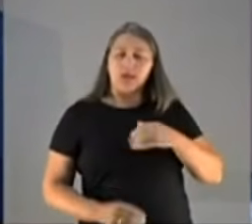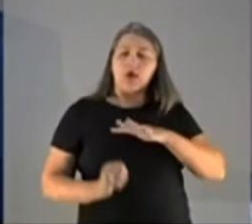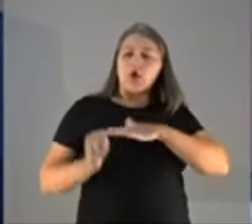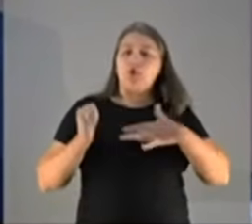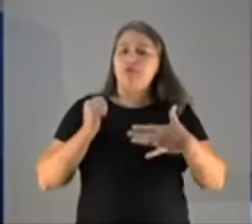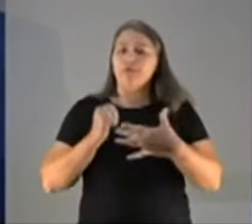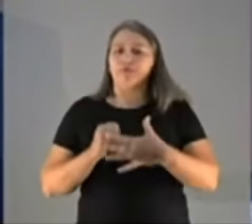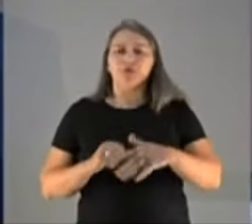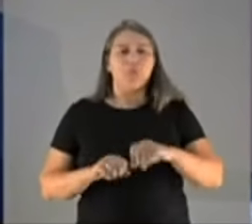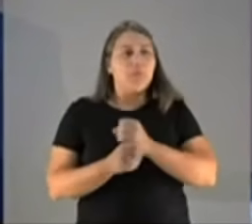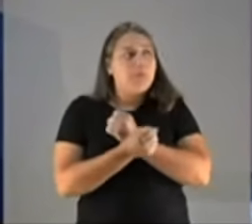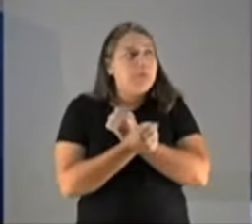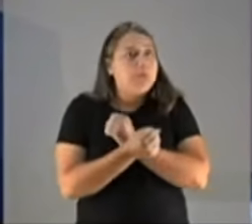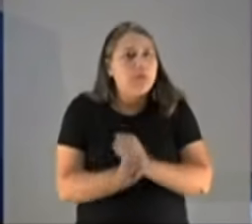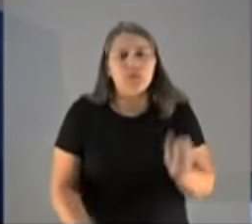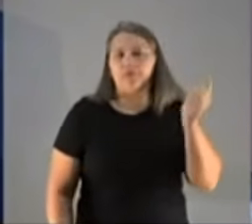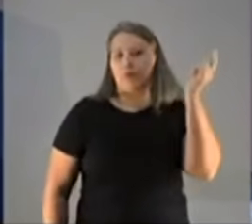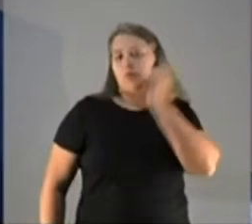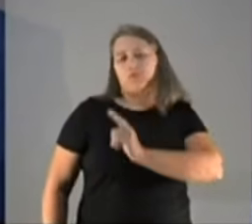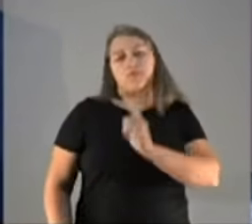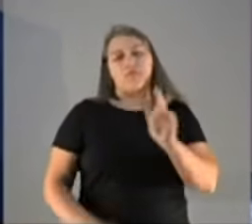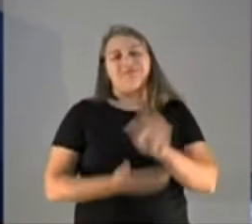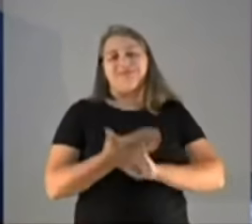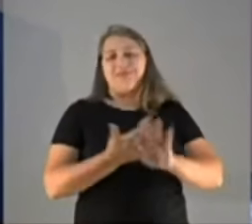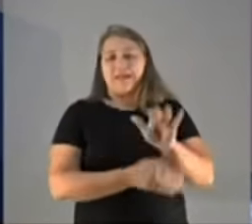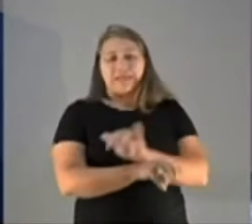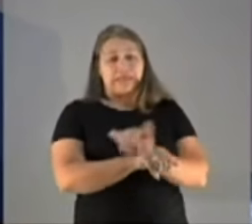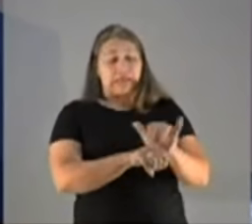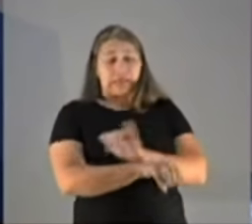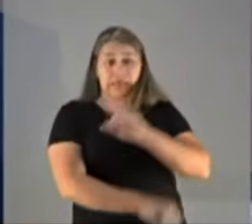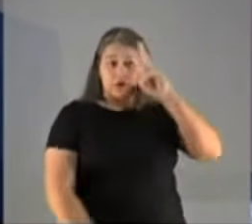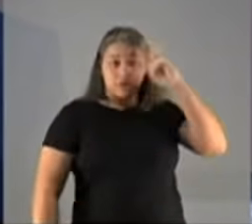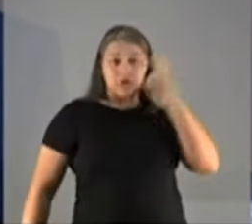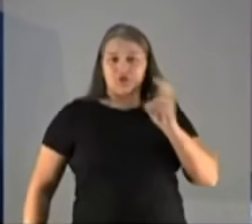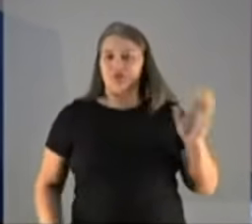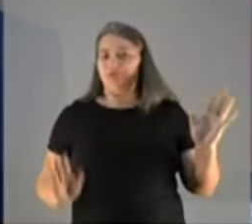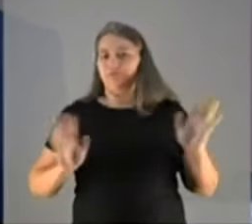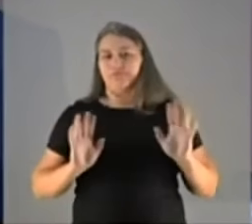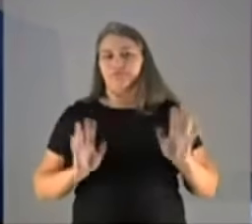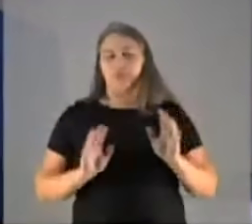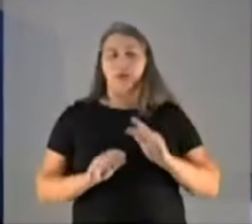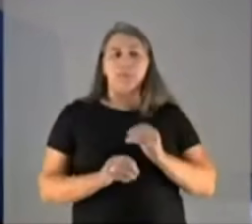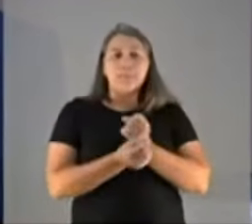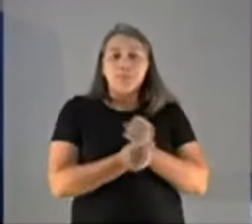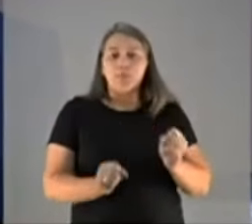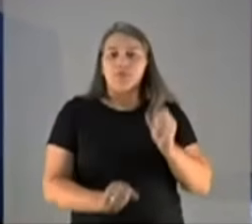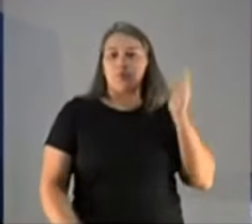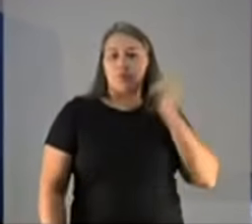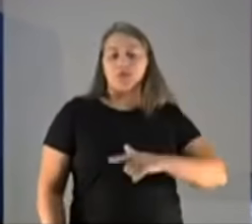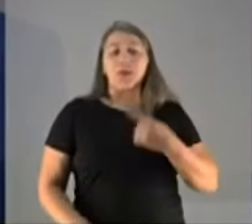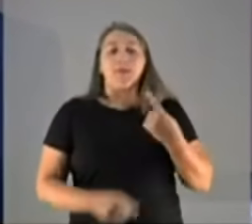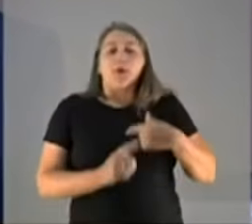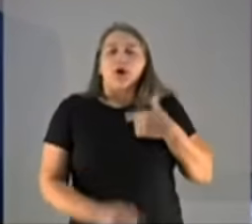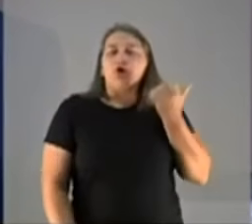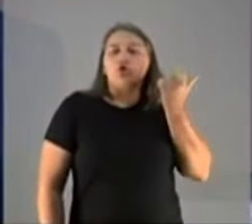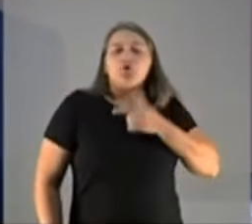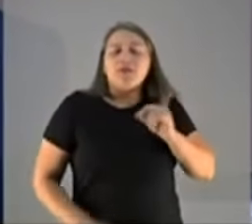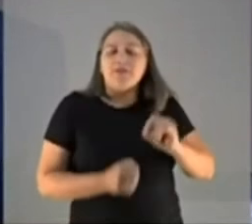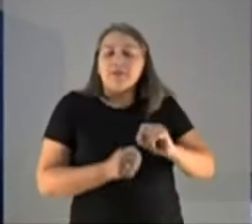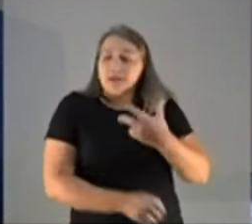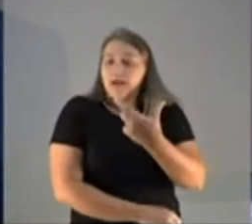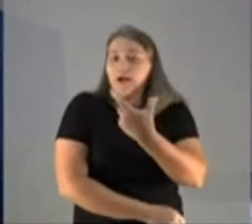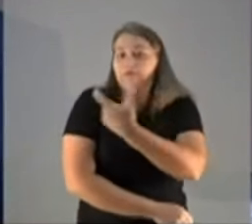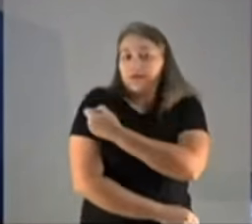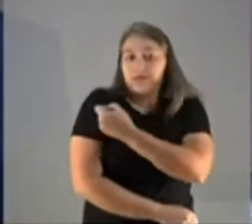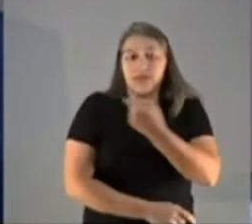de ser atingida. Não é uma estratégia inteligente, ela é impossível de ser atingida. Por que que a gente consegue fazer isso com a